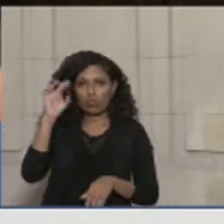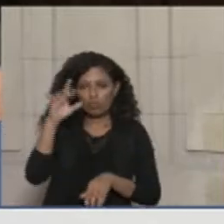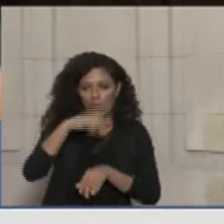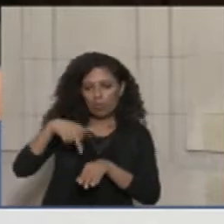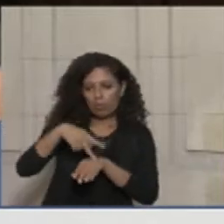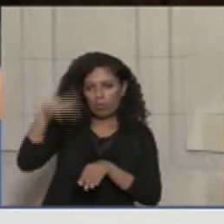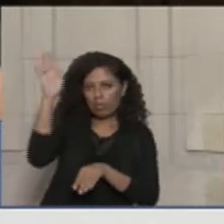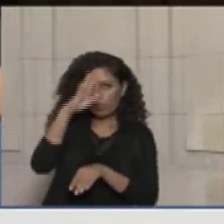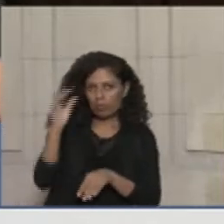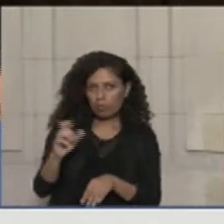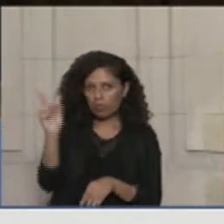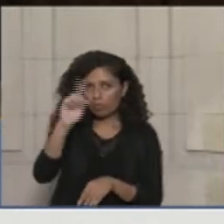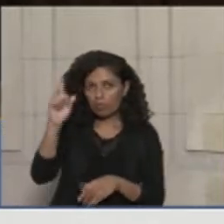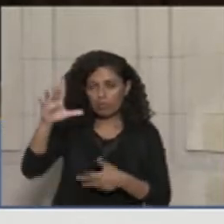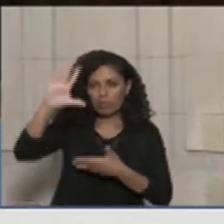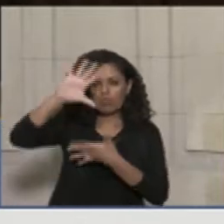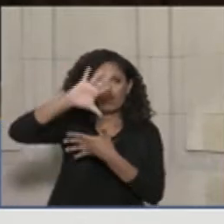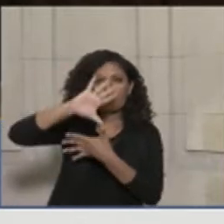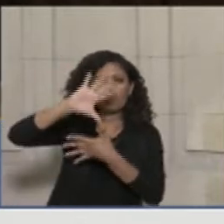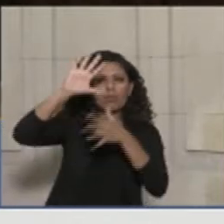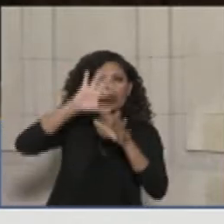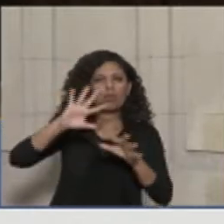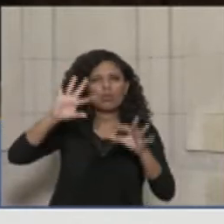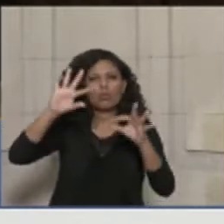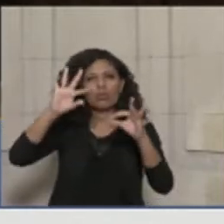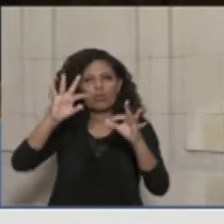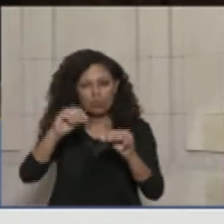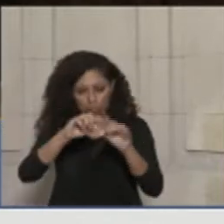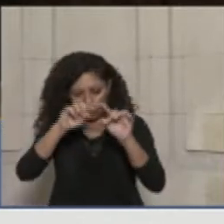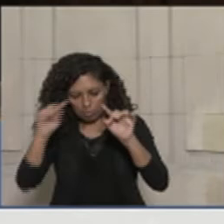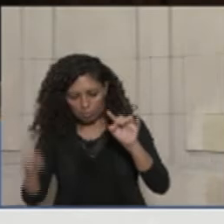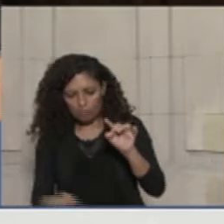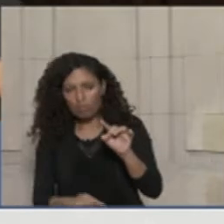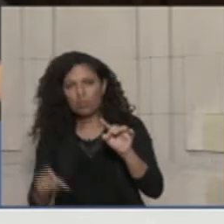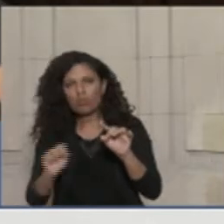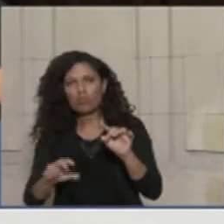Latina, e que deixou vítimas